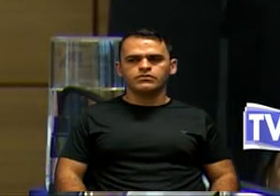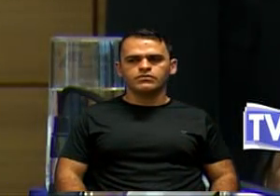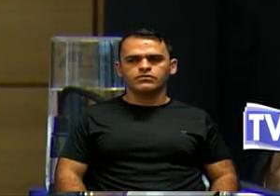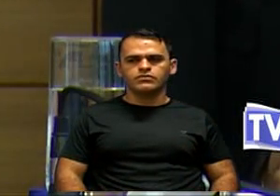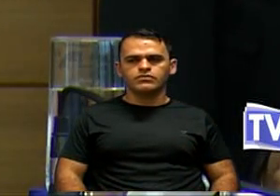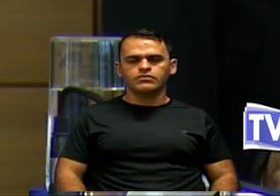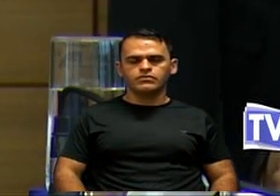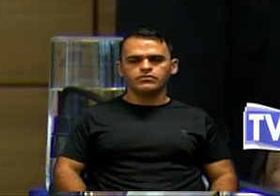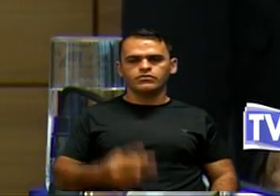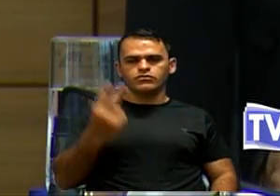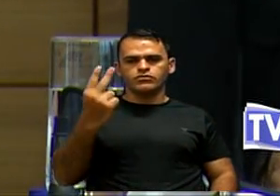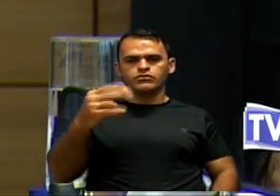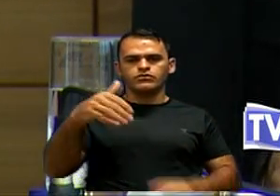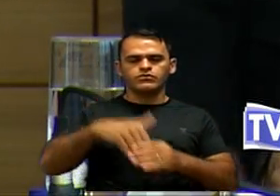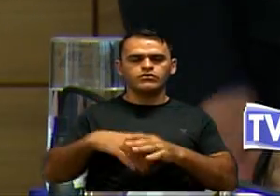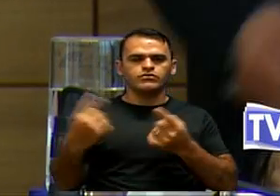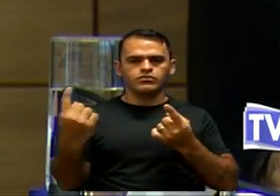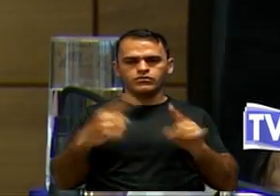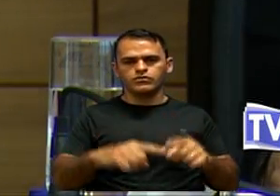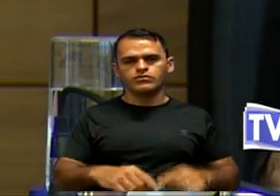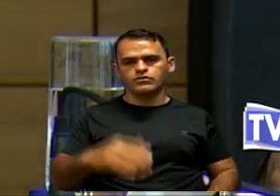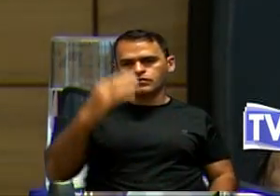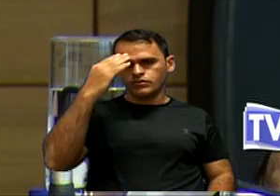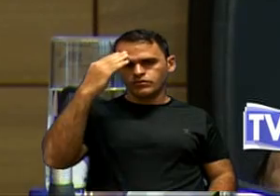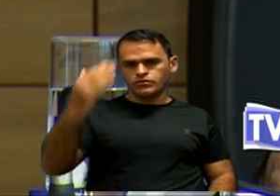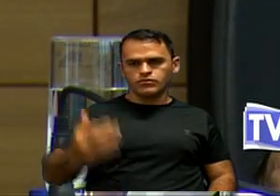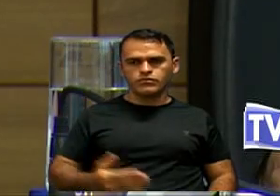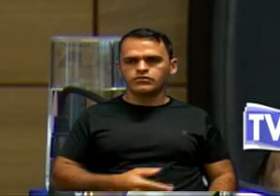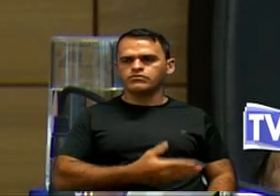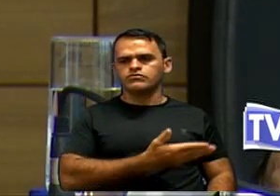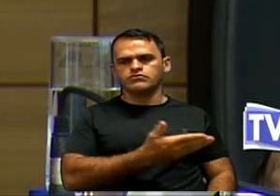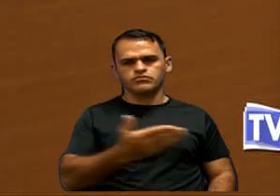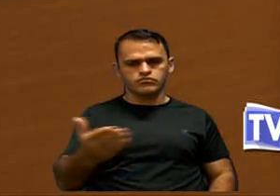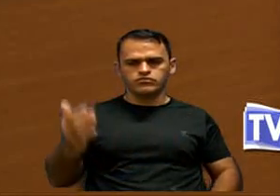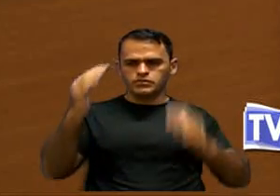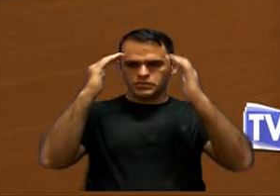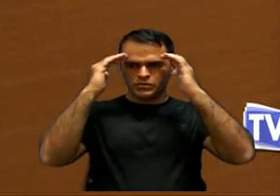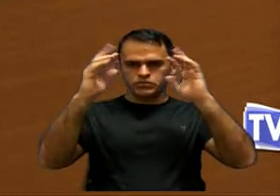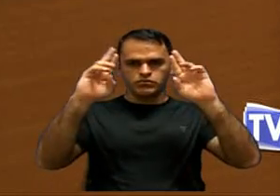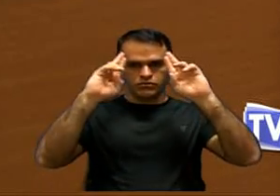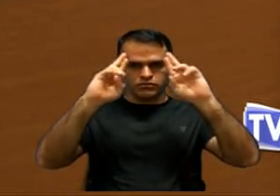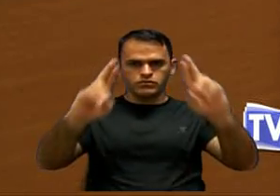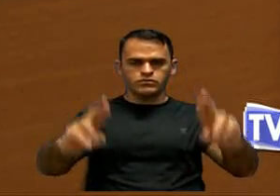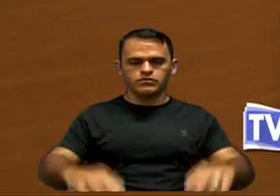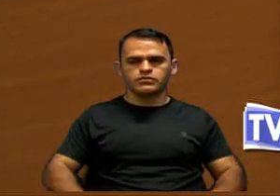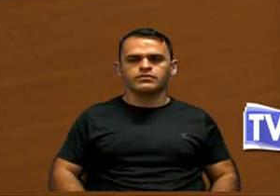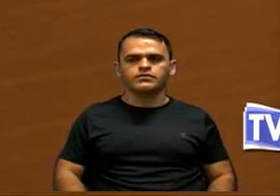Com dois votos contrários. Obrigado então aos colegas que votaram, e a gente respeita o voto de todos.